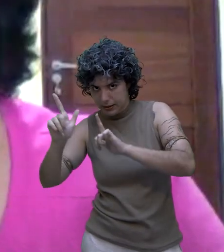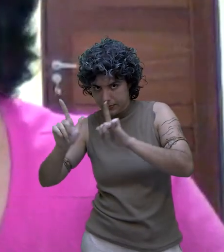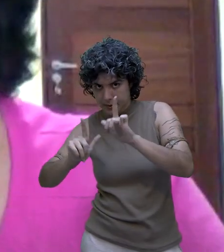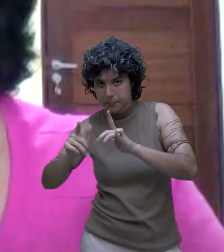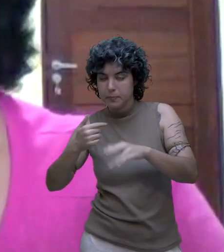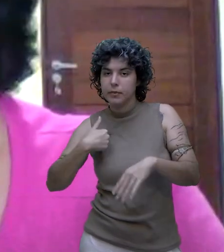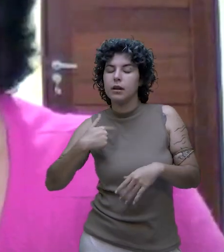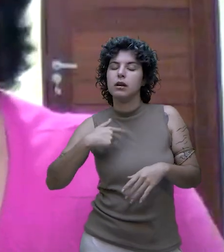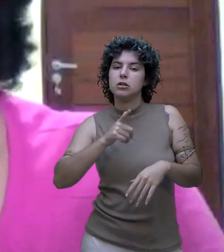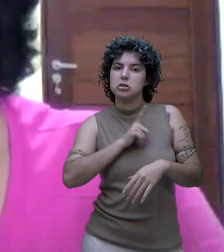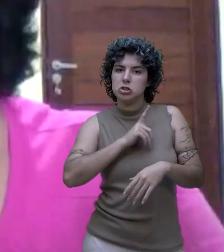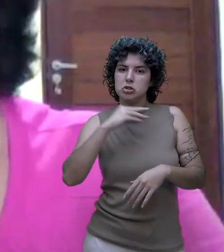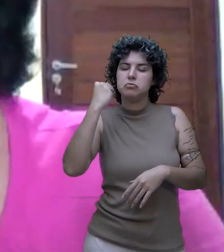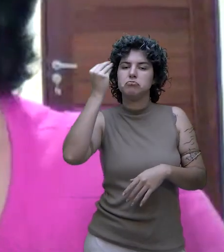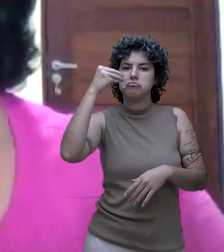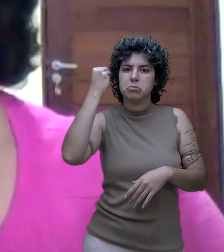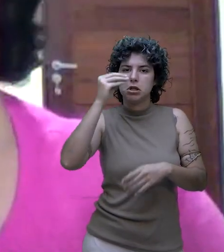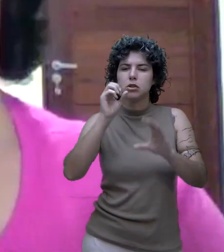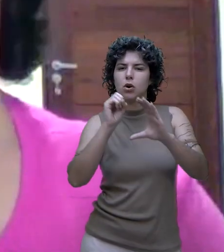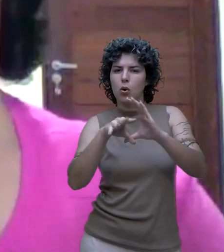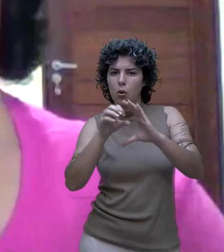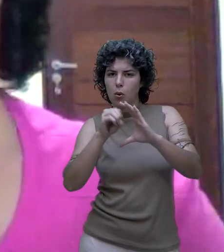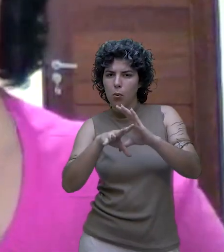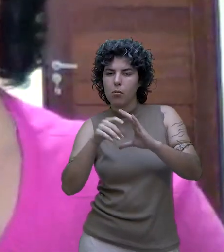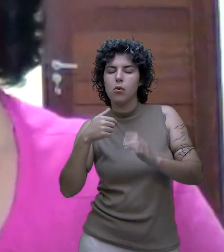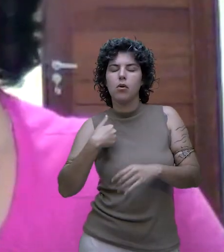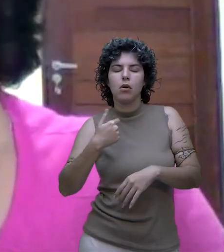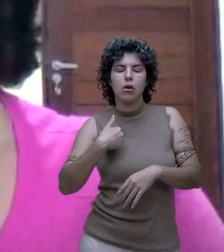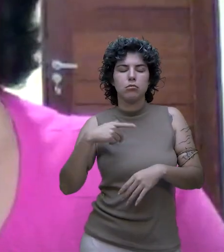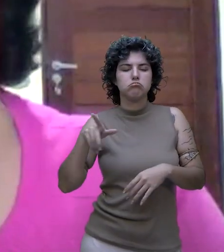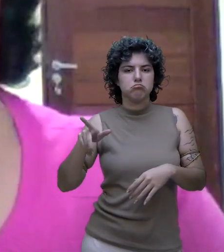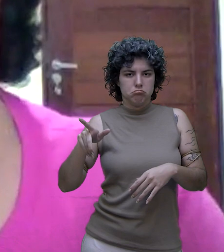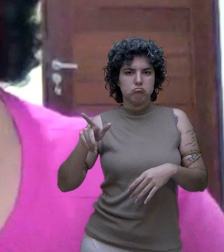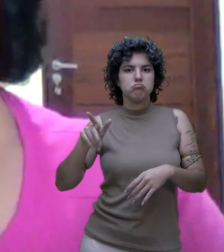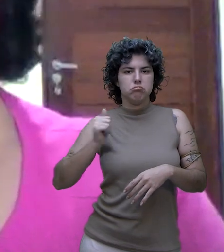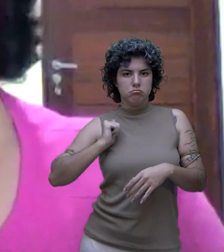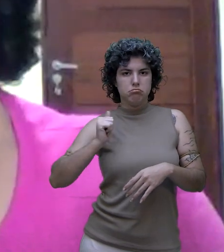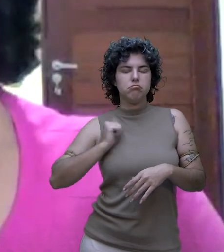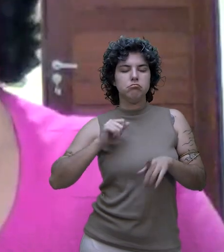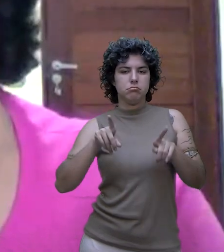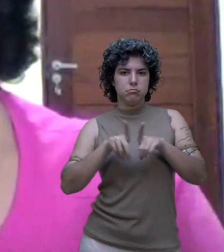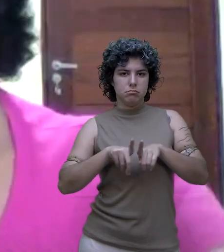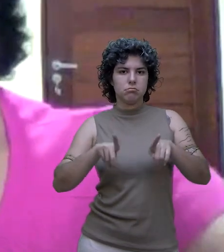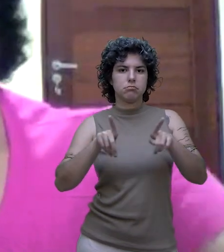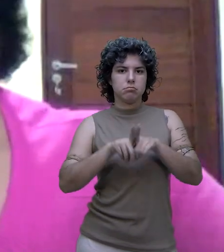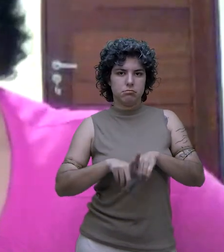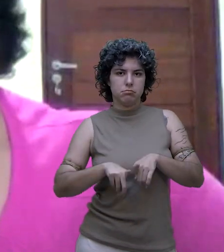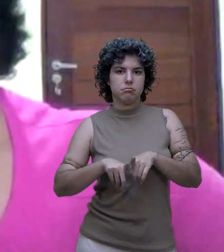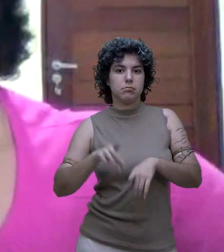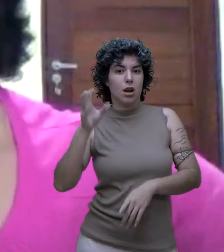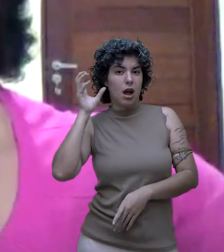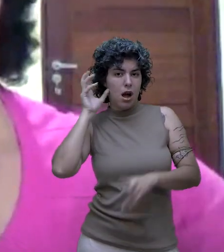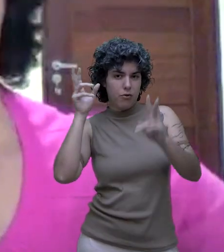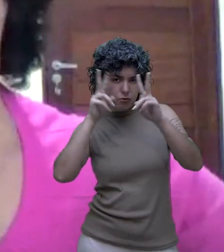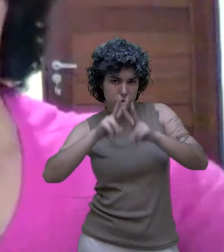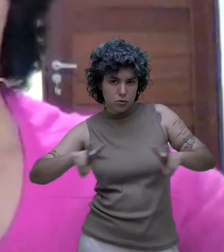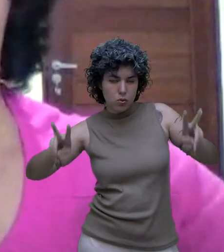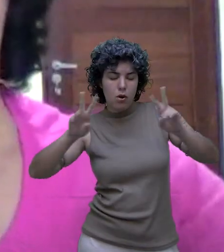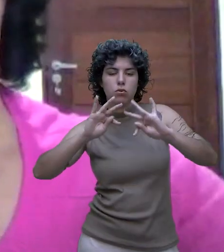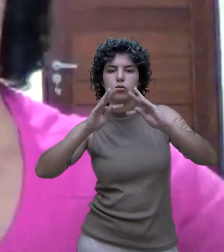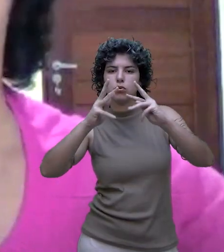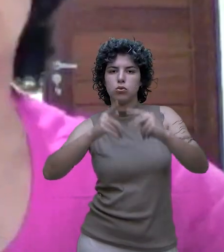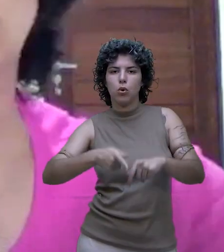Rede Globo, também como atriz. Então, no audiovisual, minha experiência no Rio de Janeiro foi toda